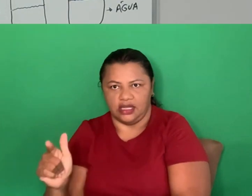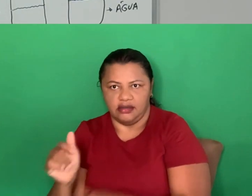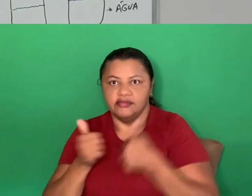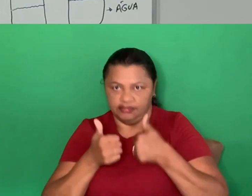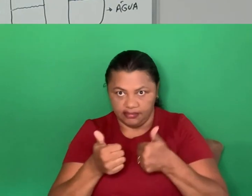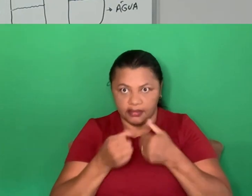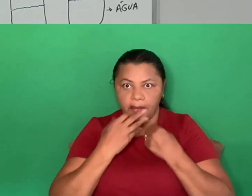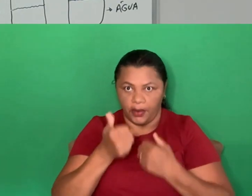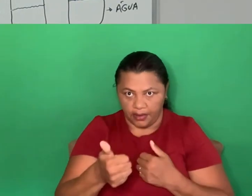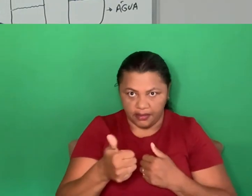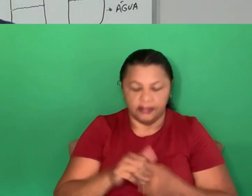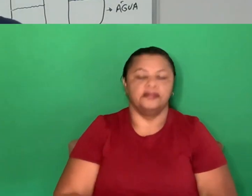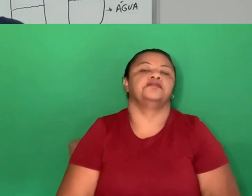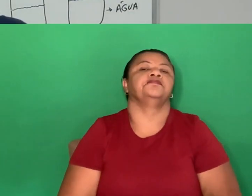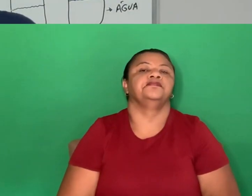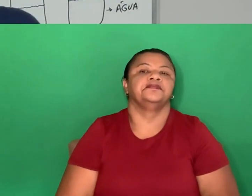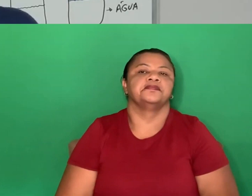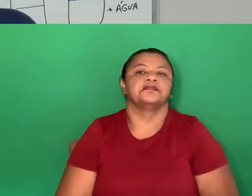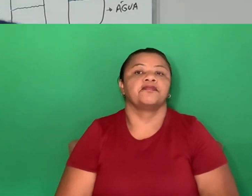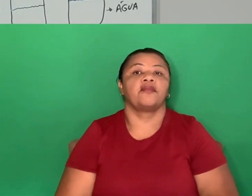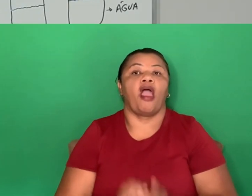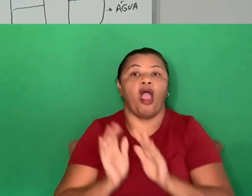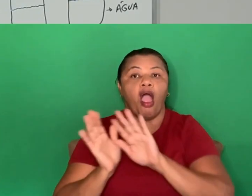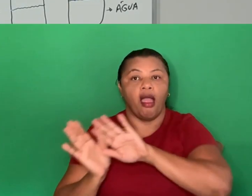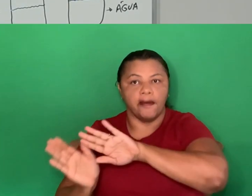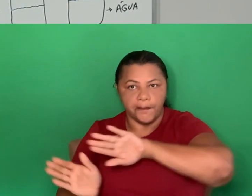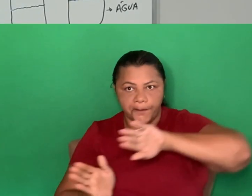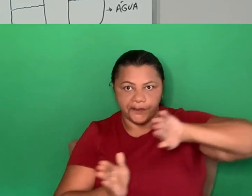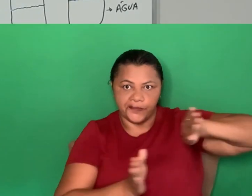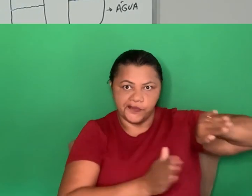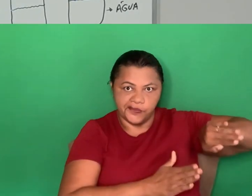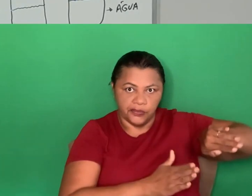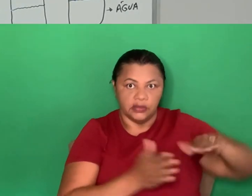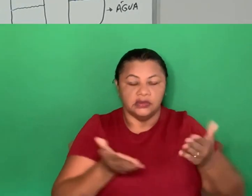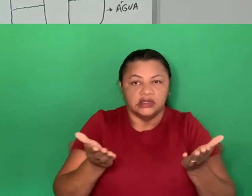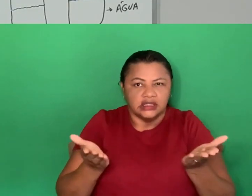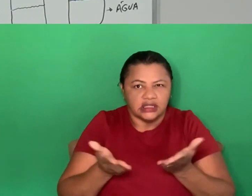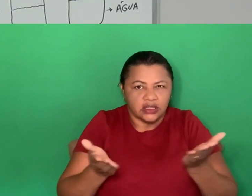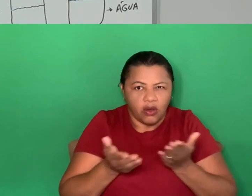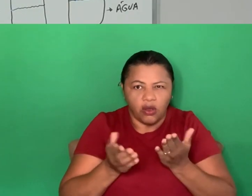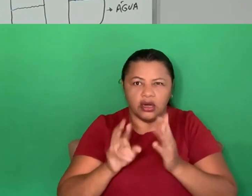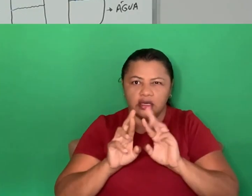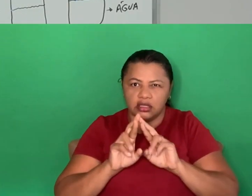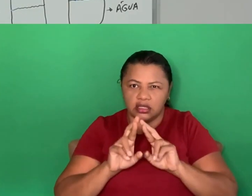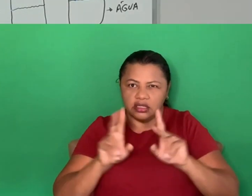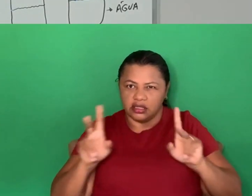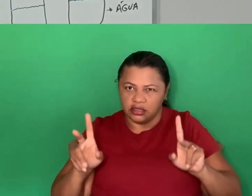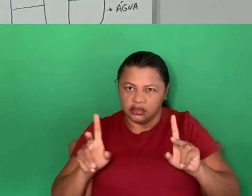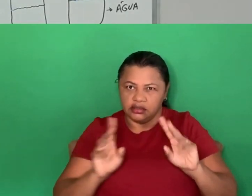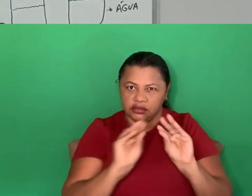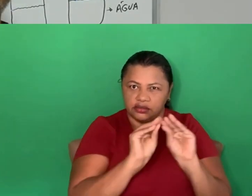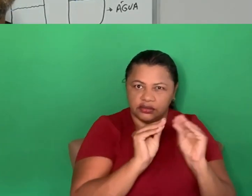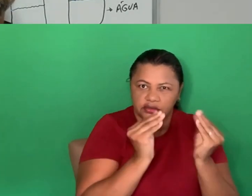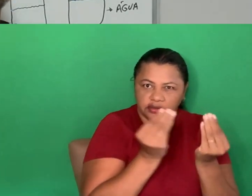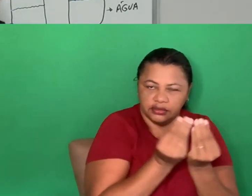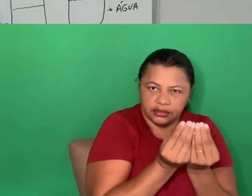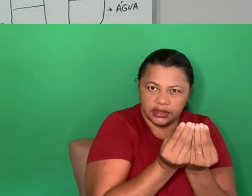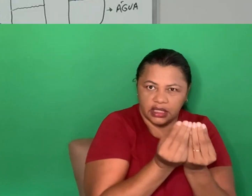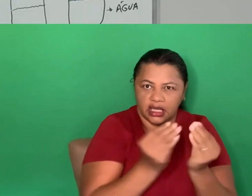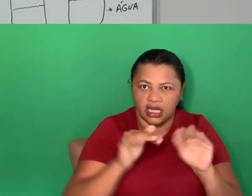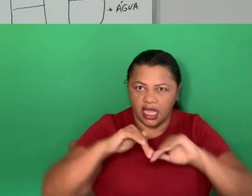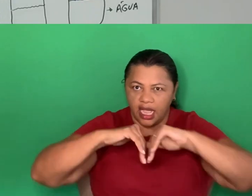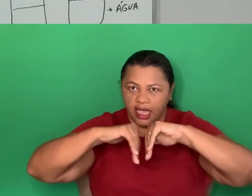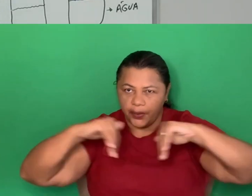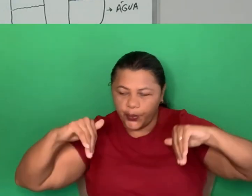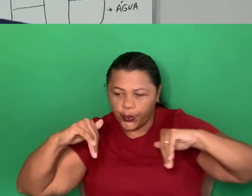sistema nas ciências, sistema é qualquer coisa que a gente resolva estudar. Tá? Se a gente for ver um conceito formal para isso, tu vai ver, é a